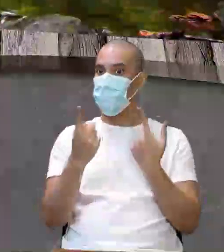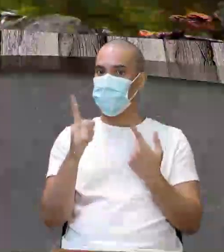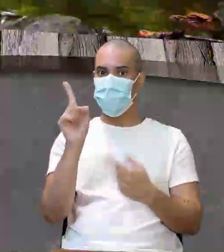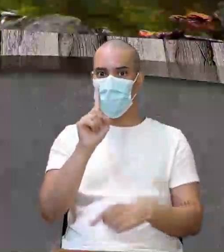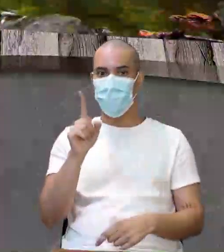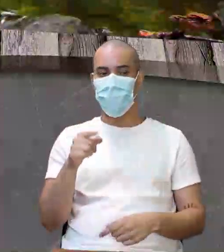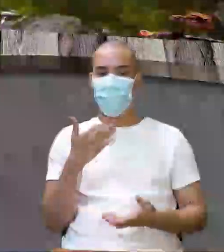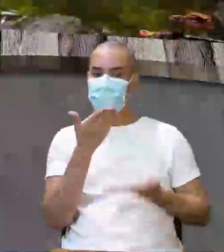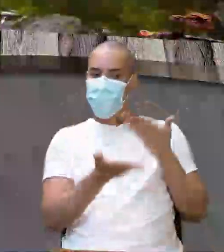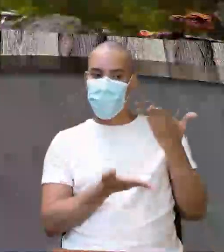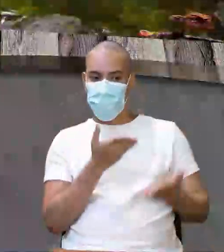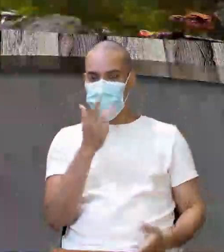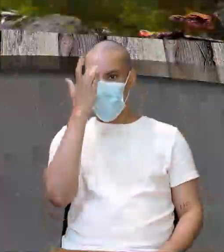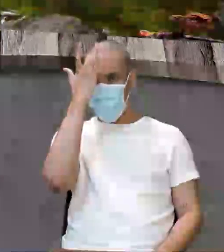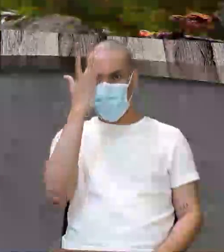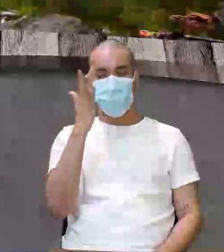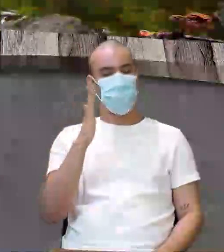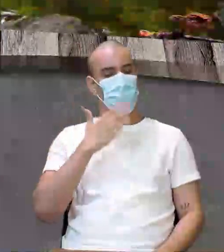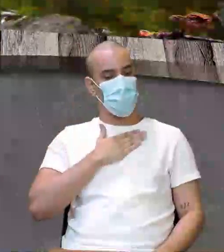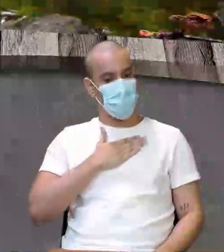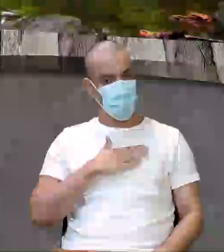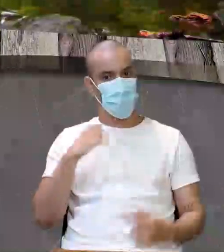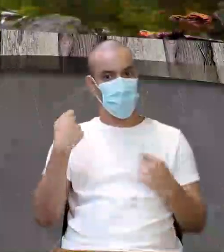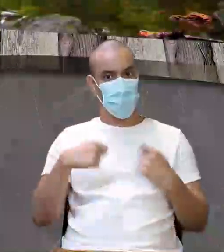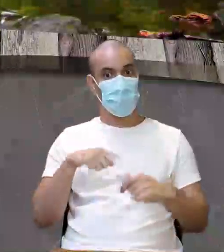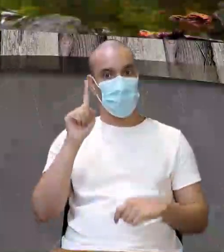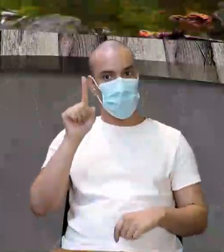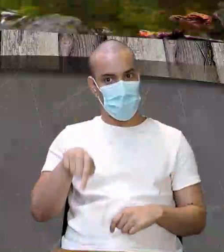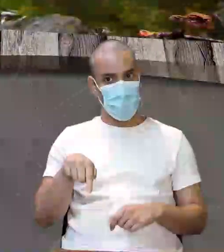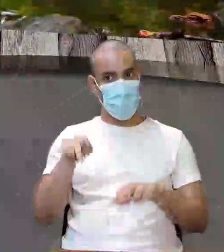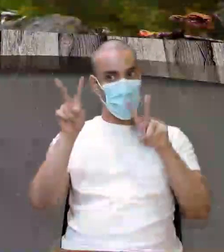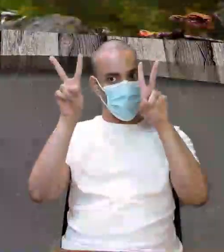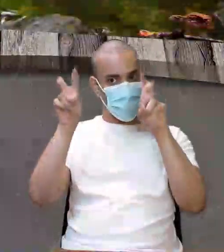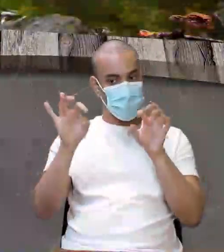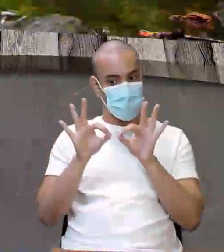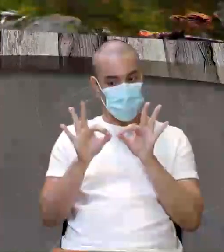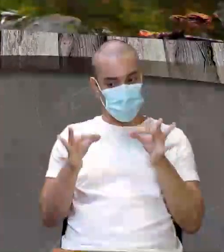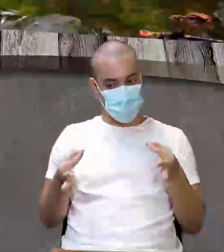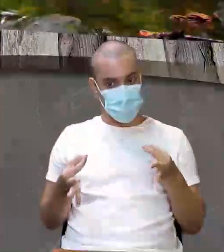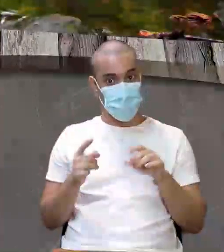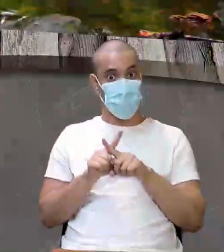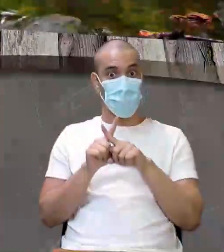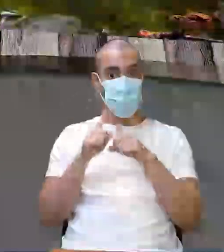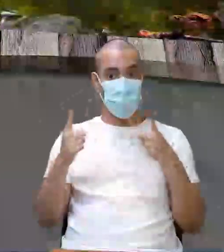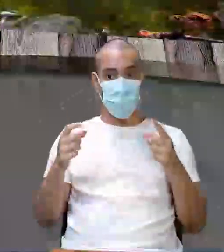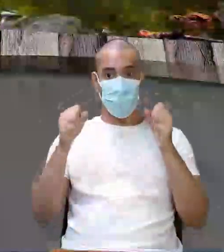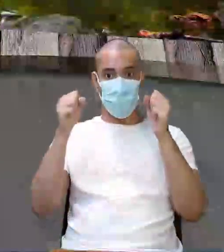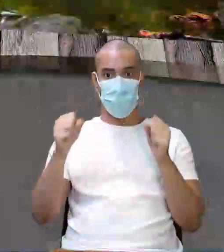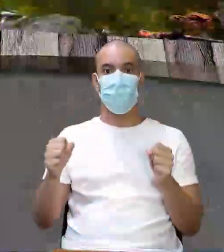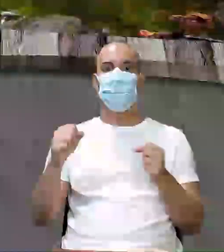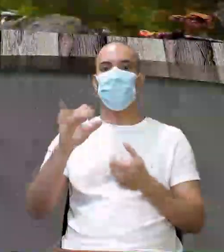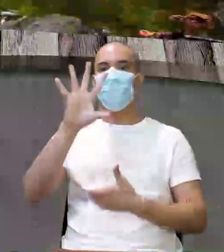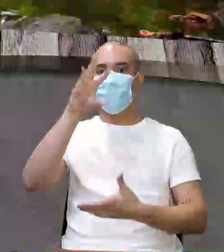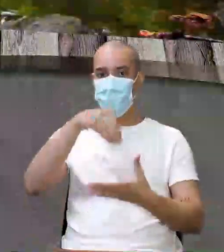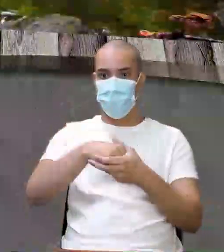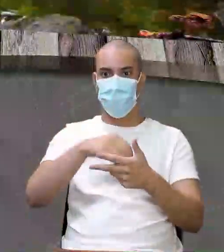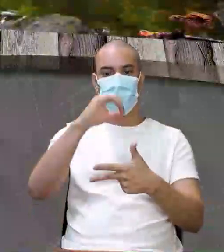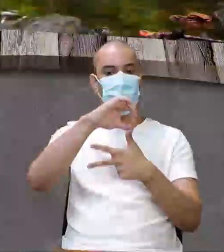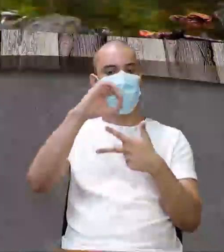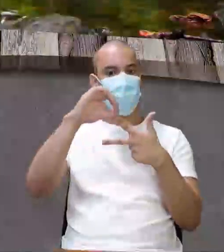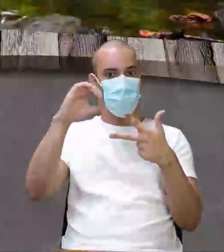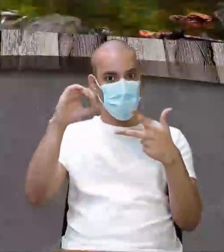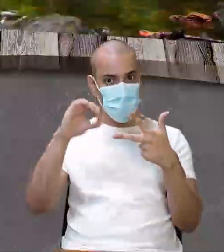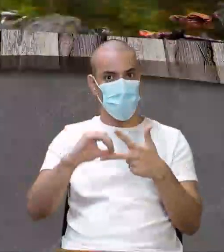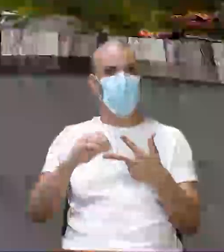subestime ecologia, tá? Ecologia é um assunto simples, mas que pode ser cobrado de forma